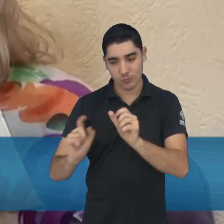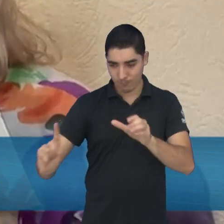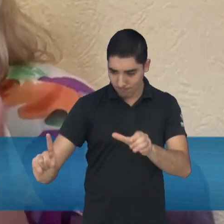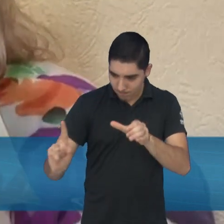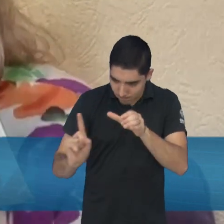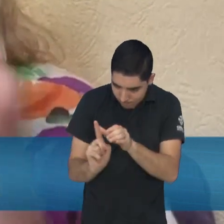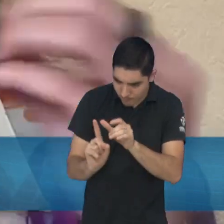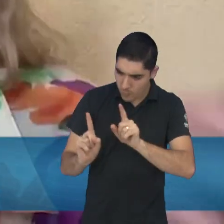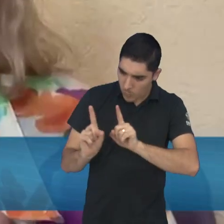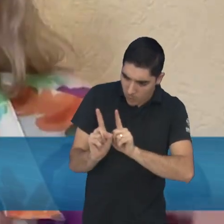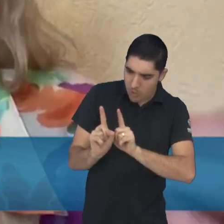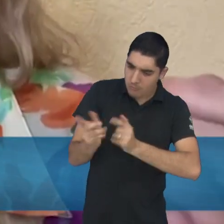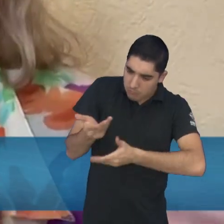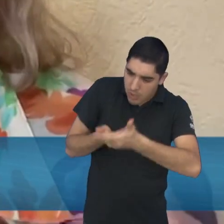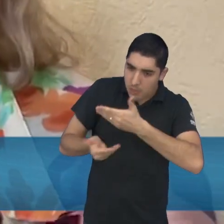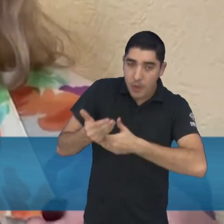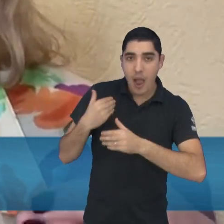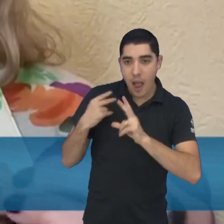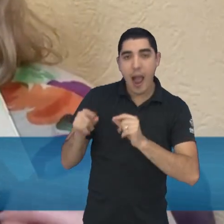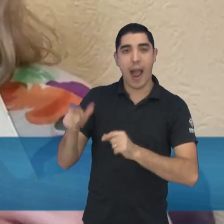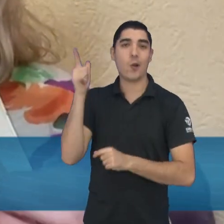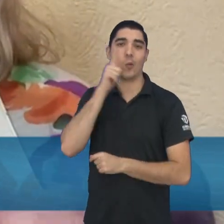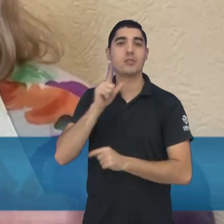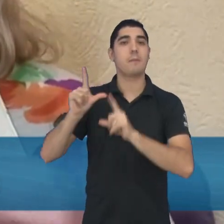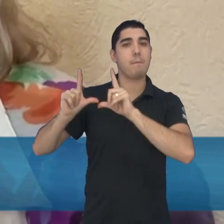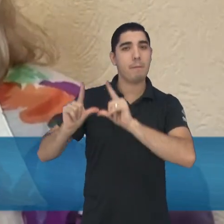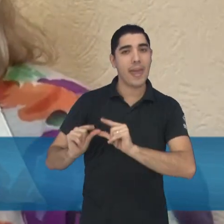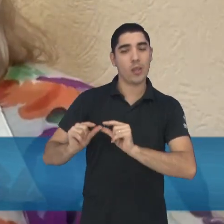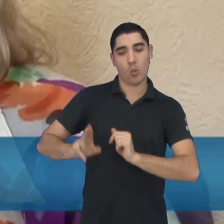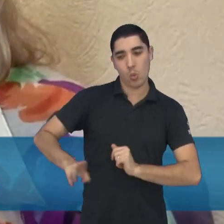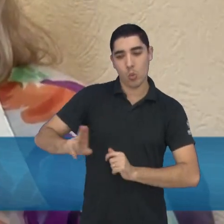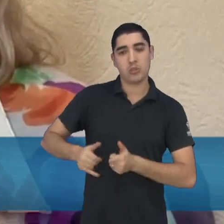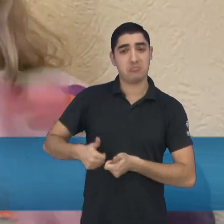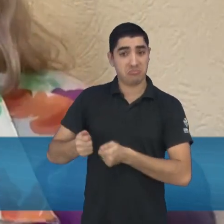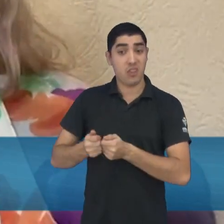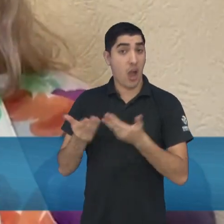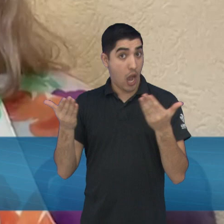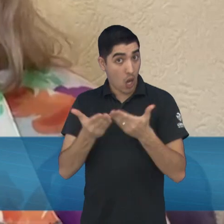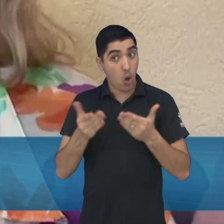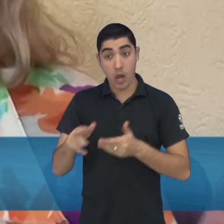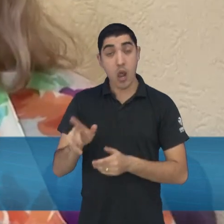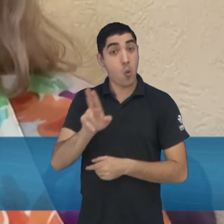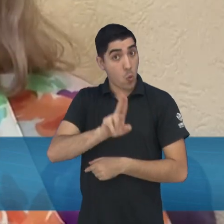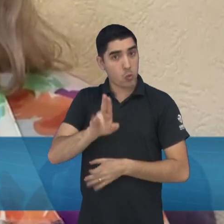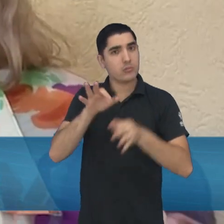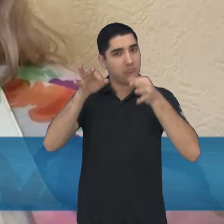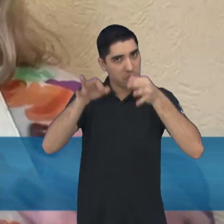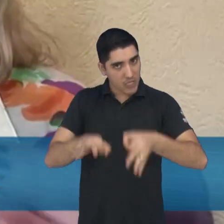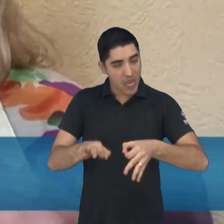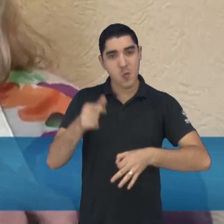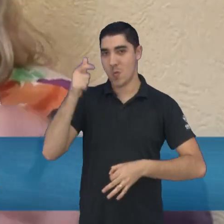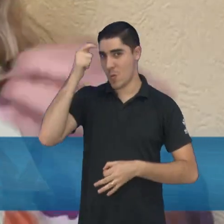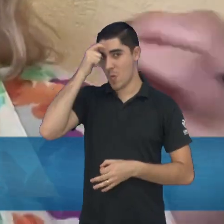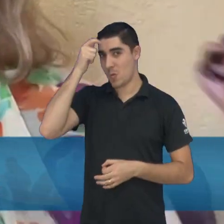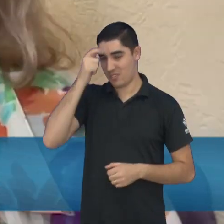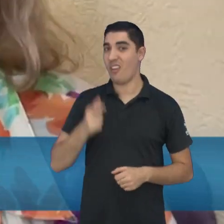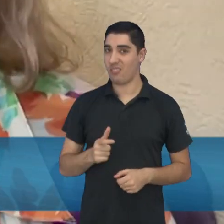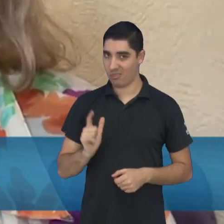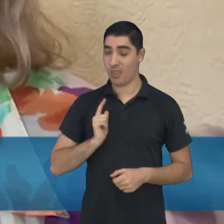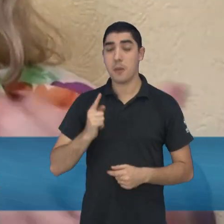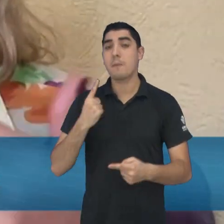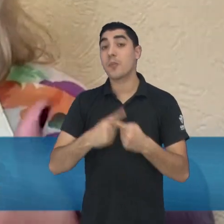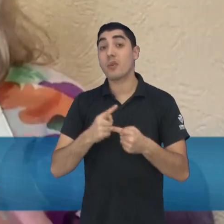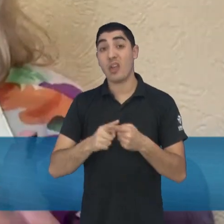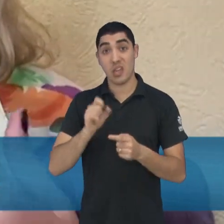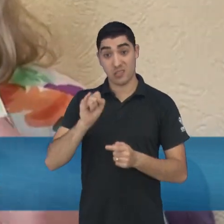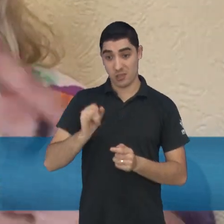eu consegui reduzir o uso de telas aqui na minha casa, e hoje a gente tem um uso consciente. Por quê? Porque quando a tela